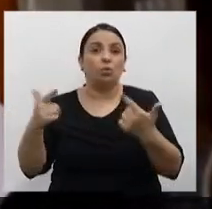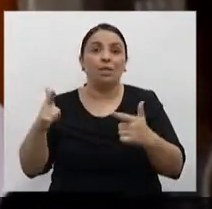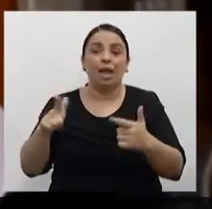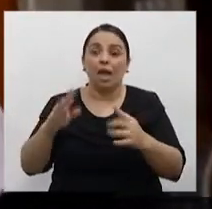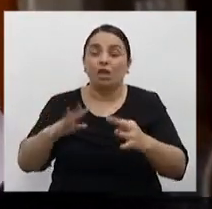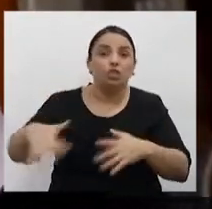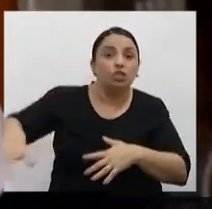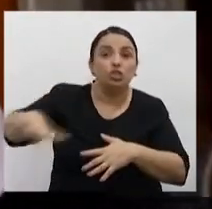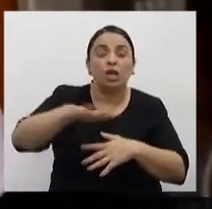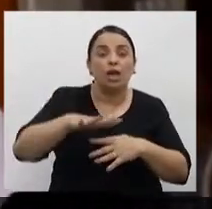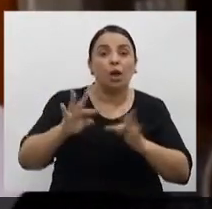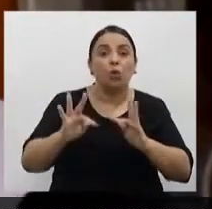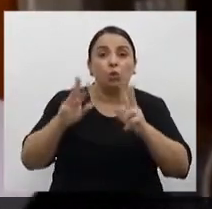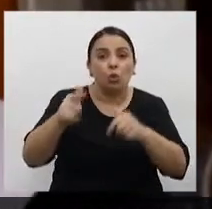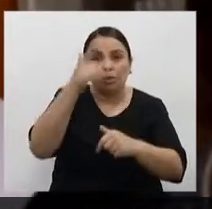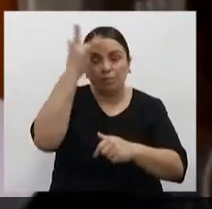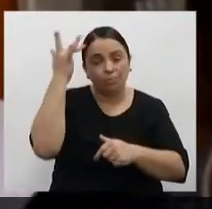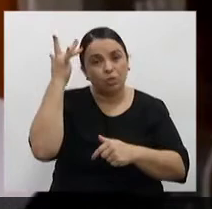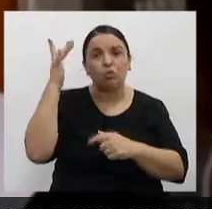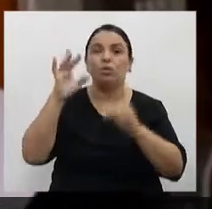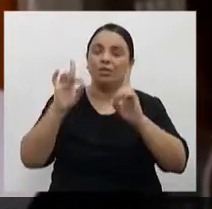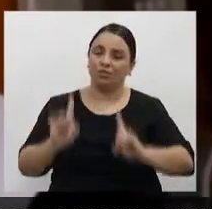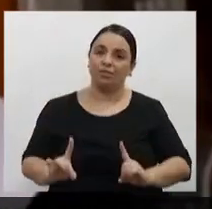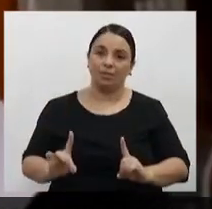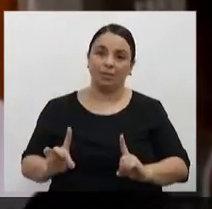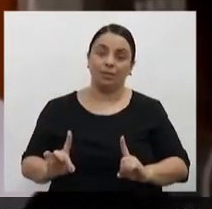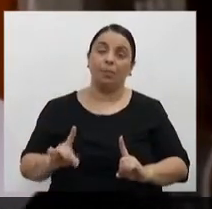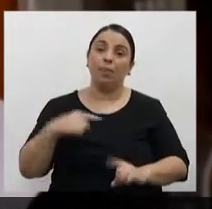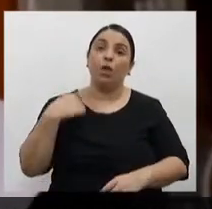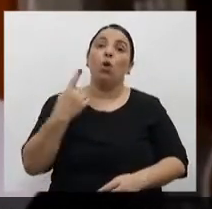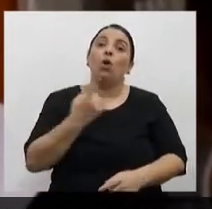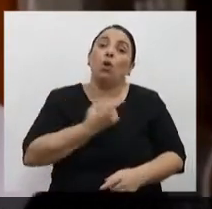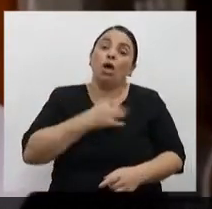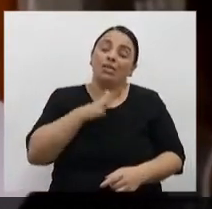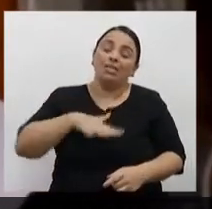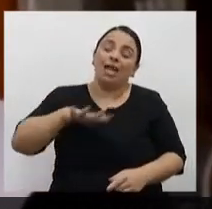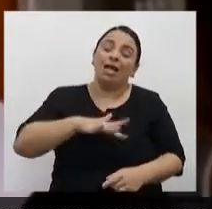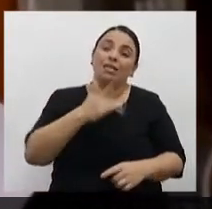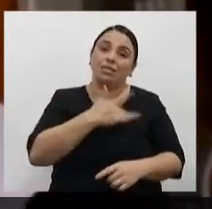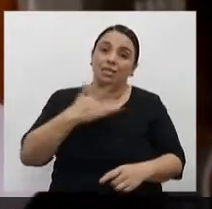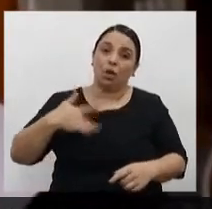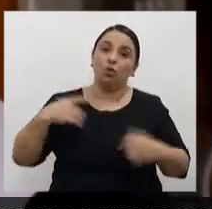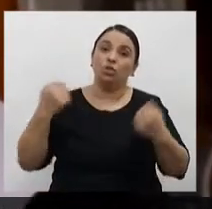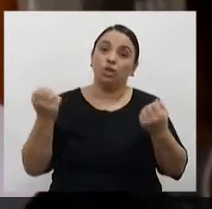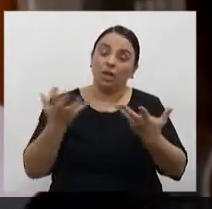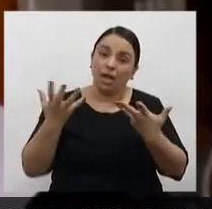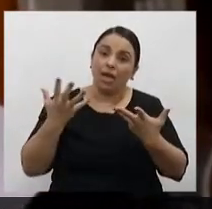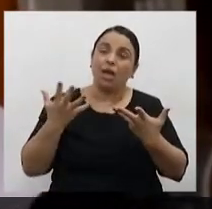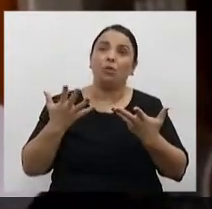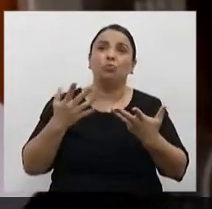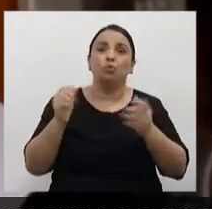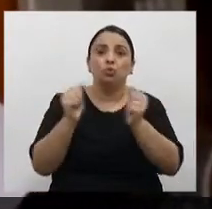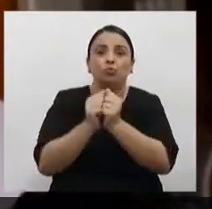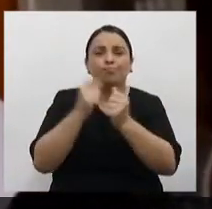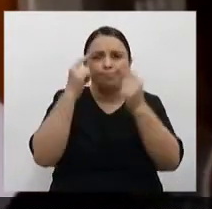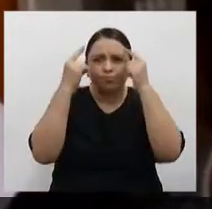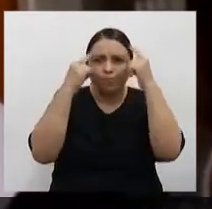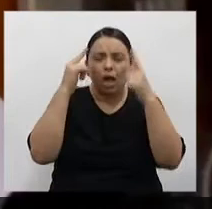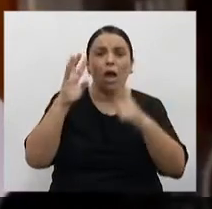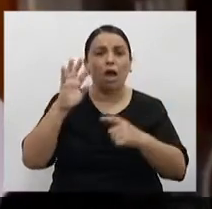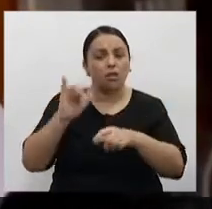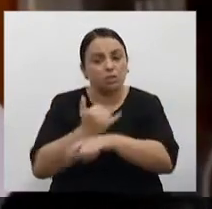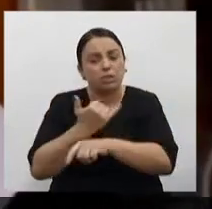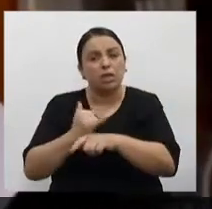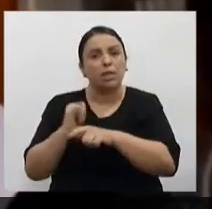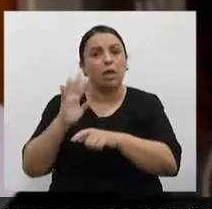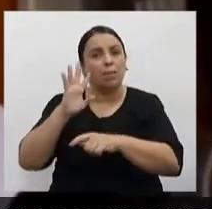saúde, nós estamos todos aqui voltados para dar soluções importantes e objetivas. Tá certo? É importante que isso